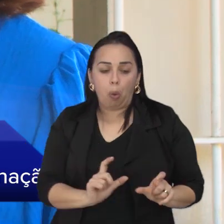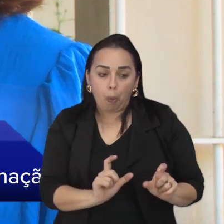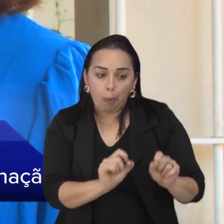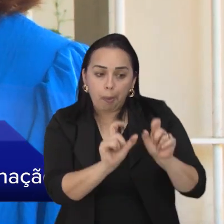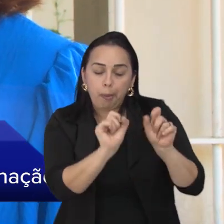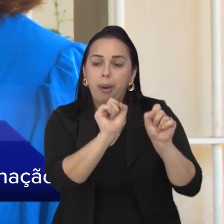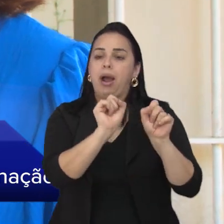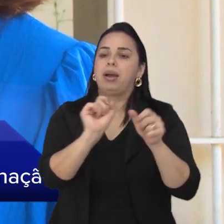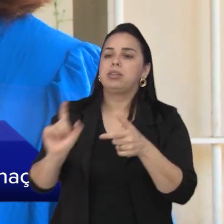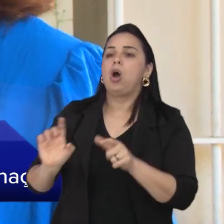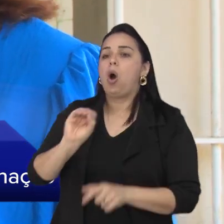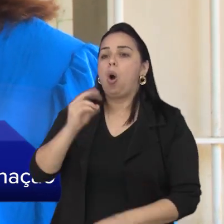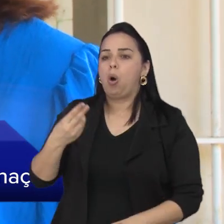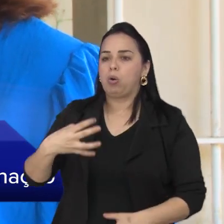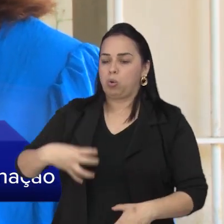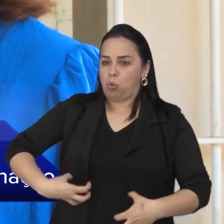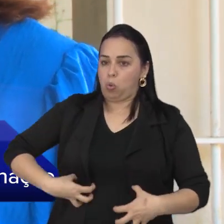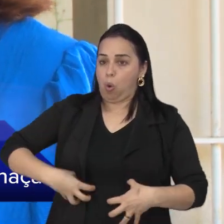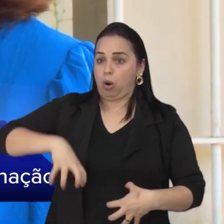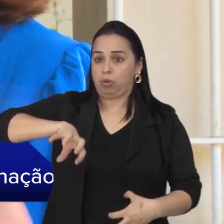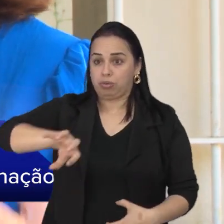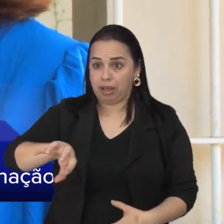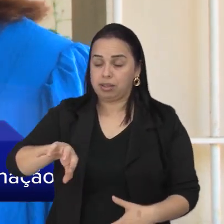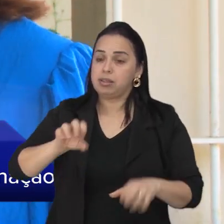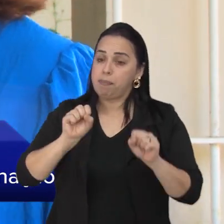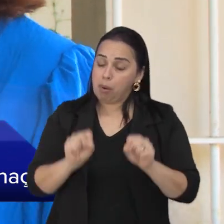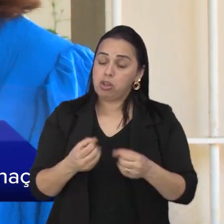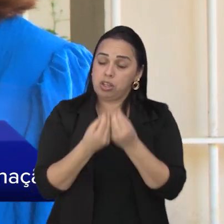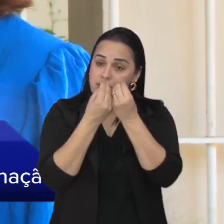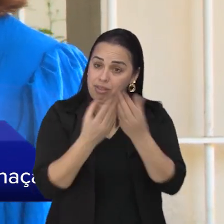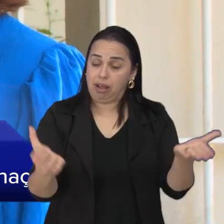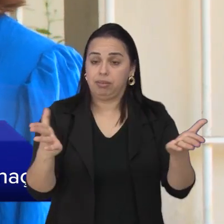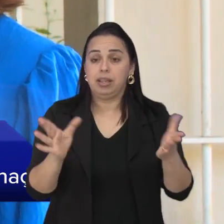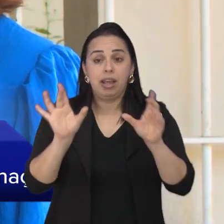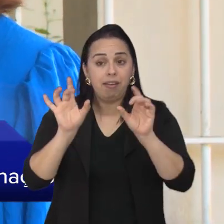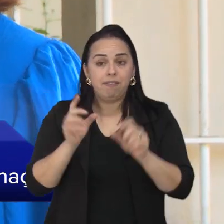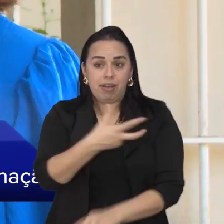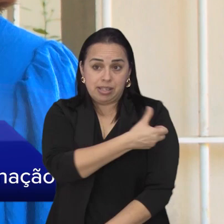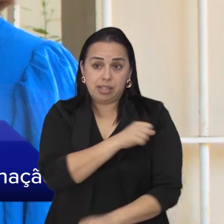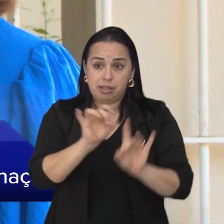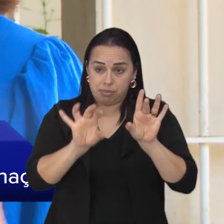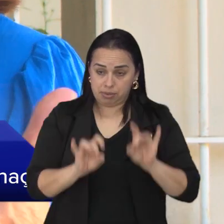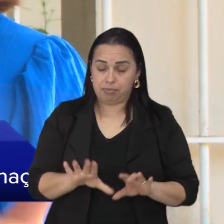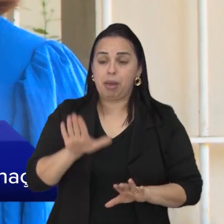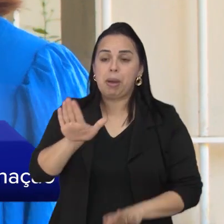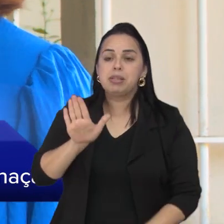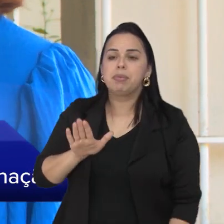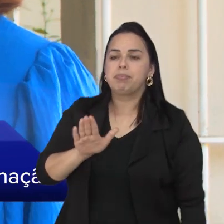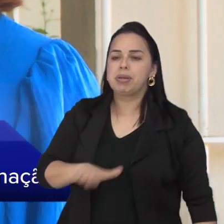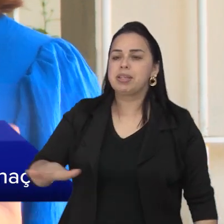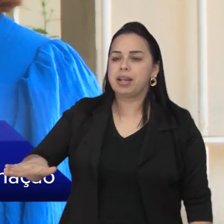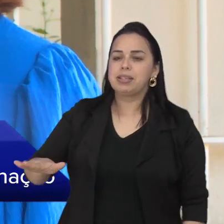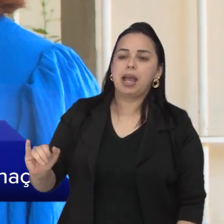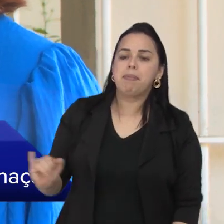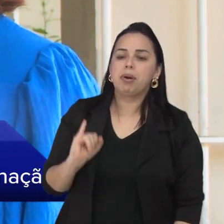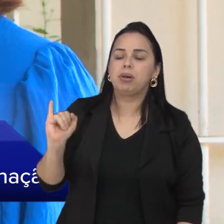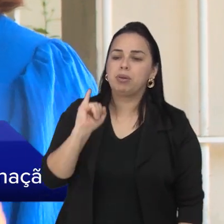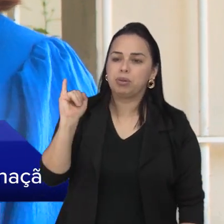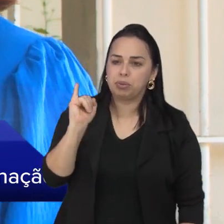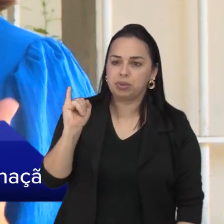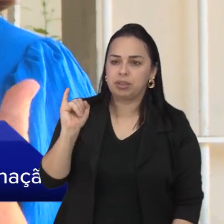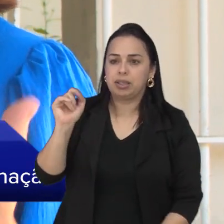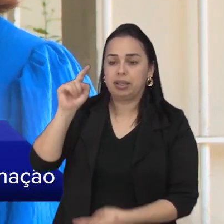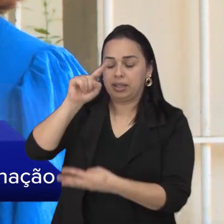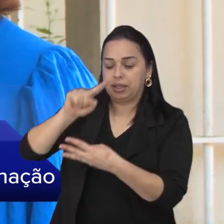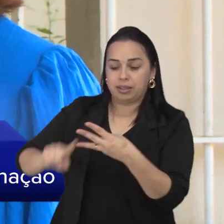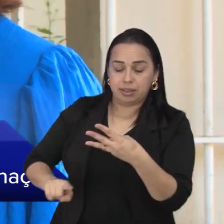paciente em quimioterapia, uma imunossupressão grave, você pode ofertar algumas vacinas do calendário. Lembrar que para as crianças, o que é importante? A